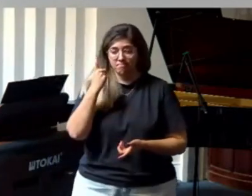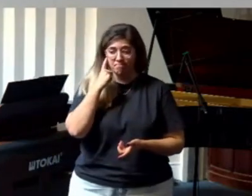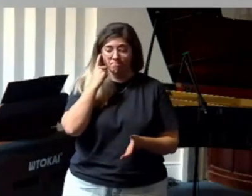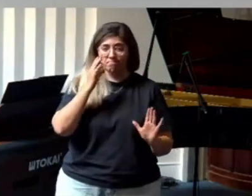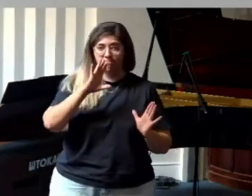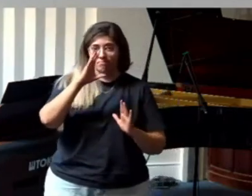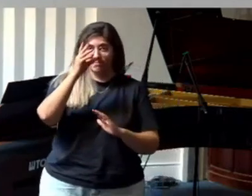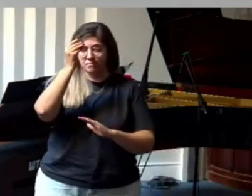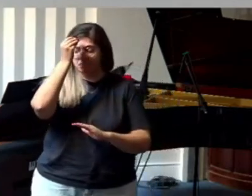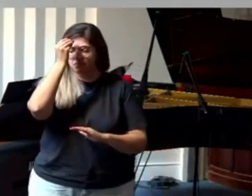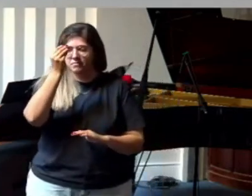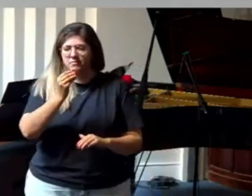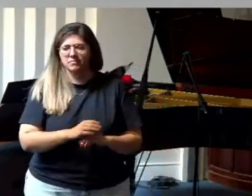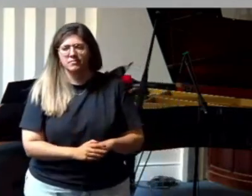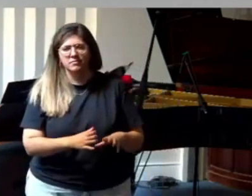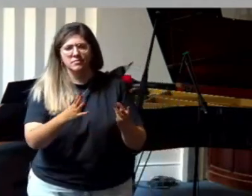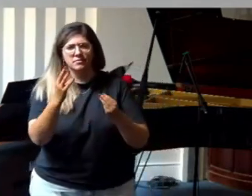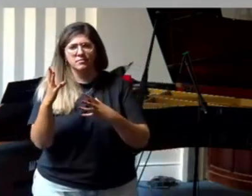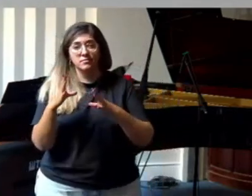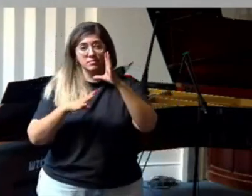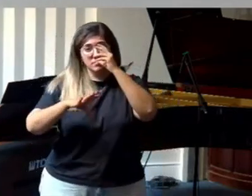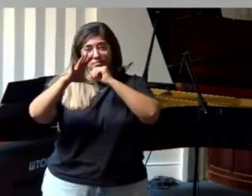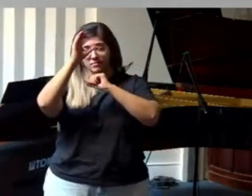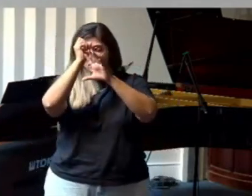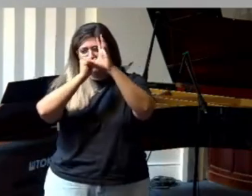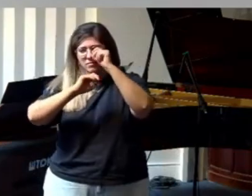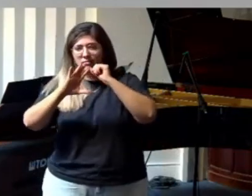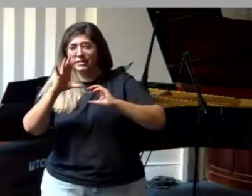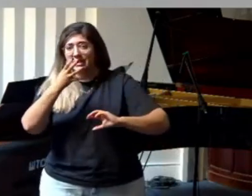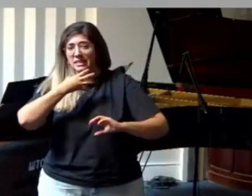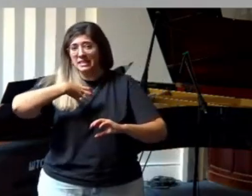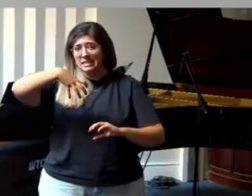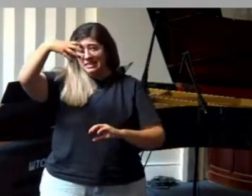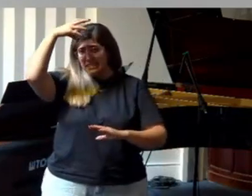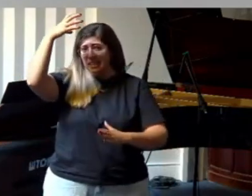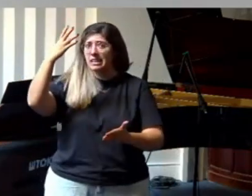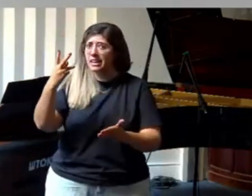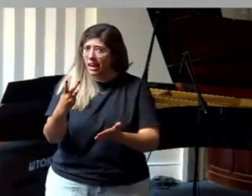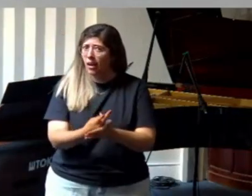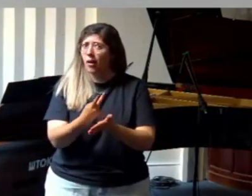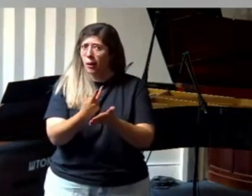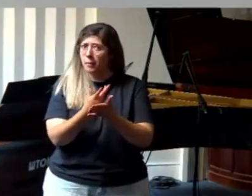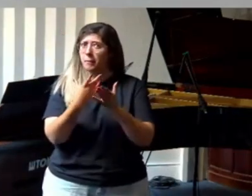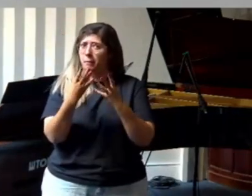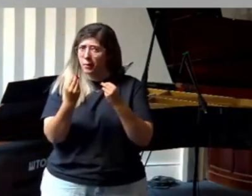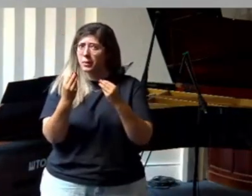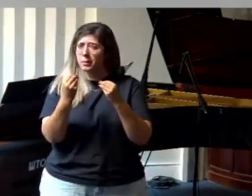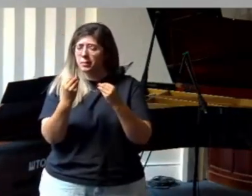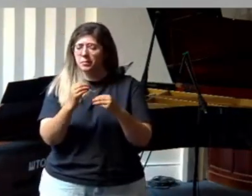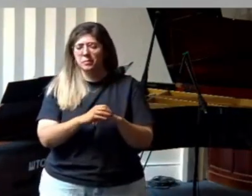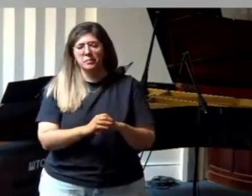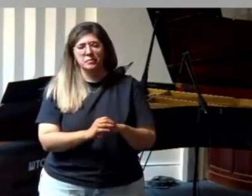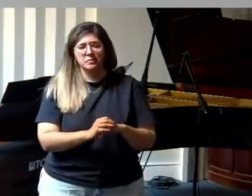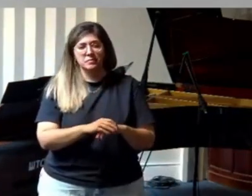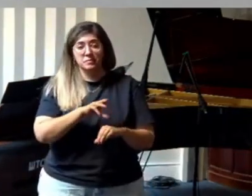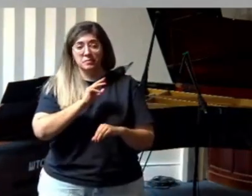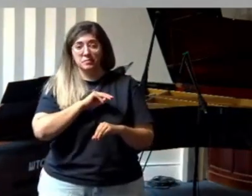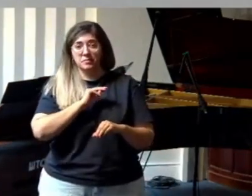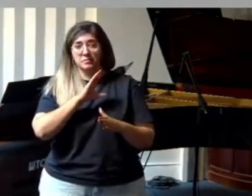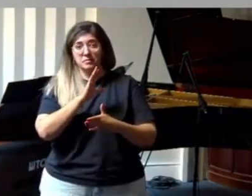Então nós temos tanto a aprender com um rei que errou. Mateus 24:13,